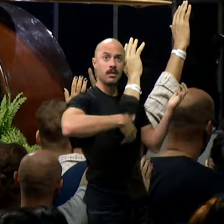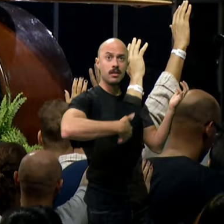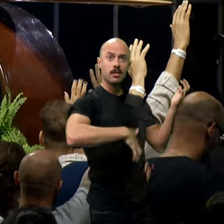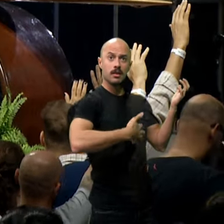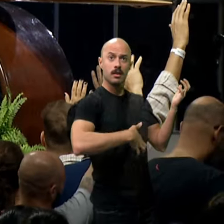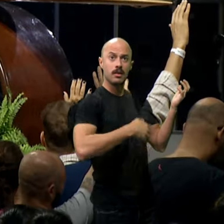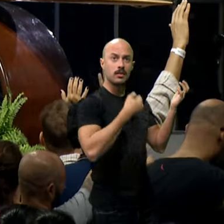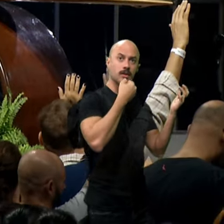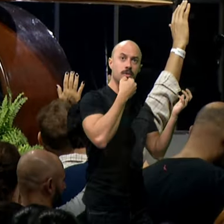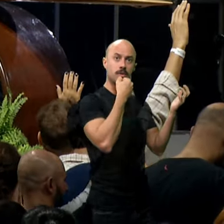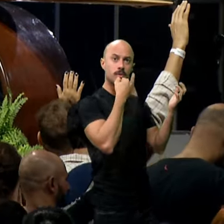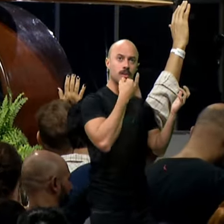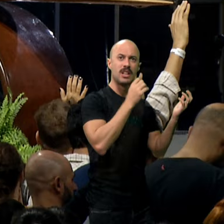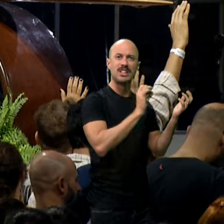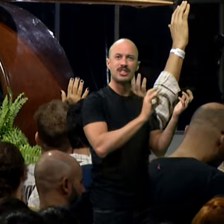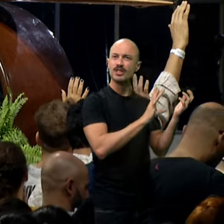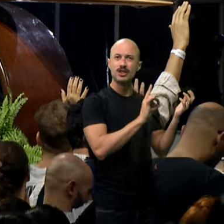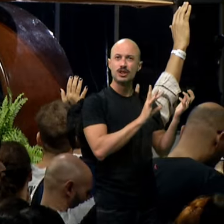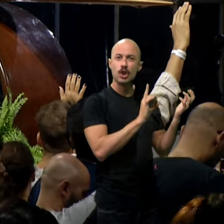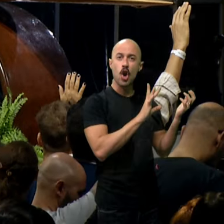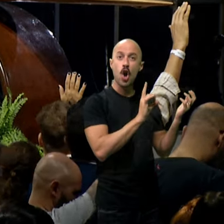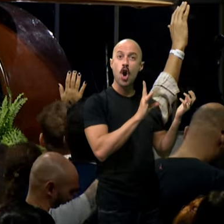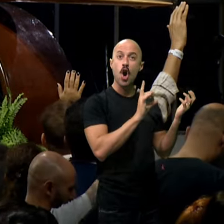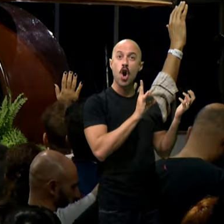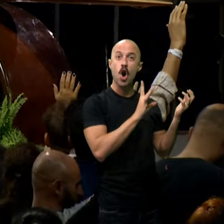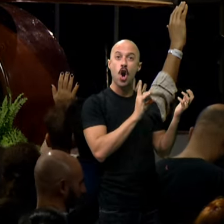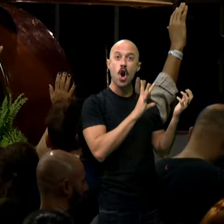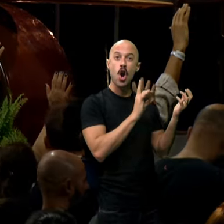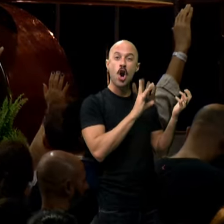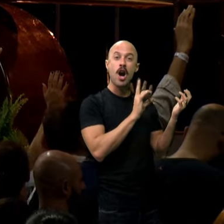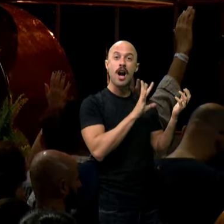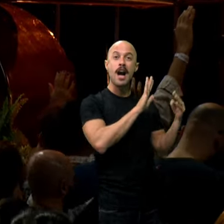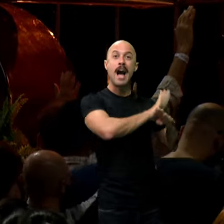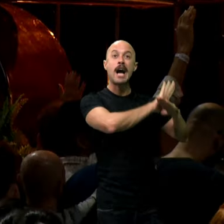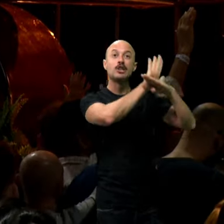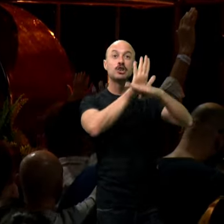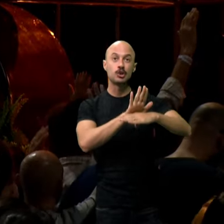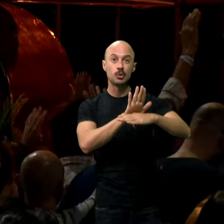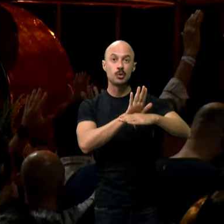caminho. Você sobe na adoração deles e libera suas línguas.